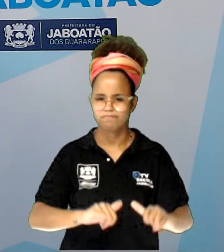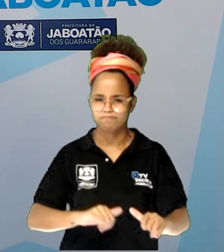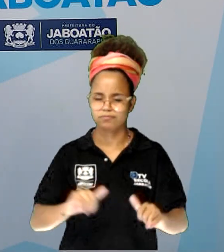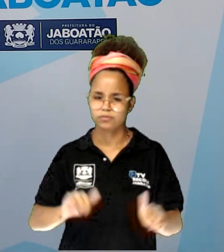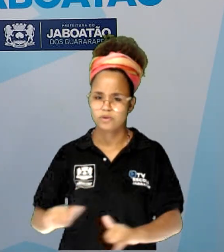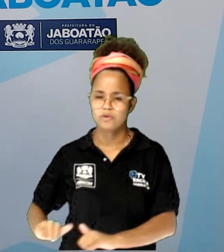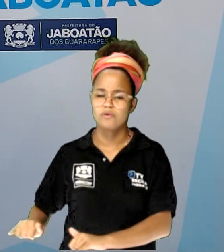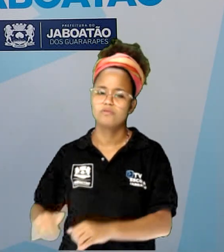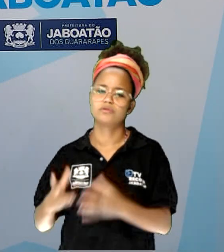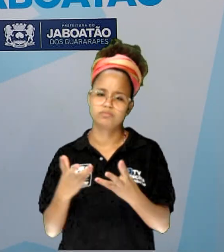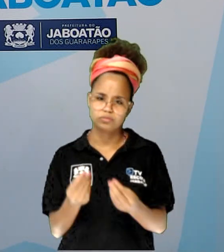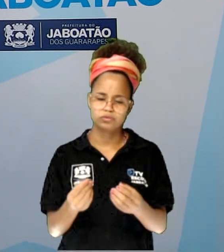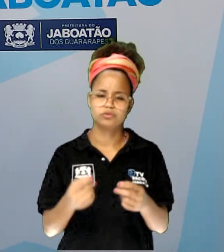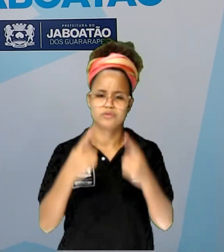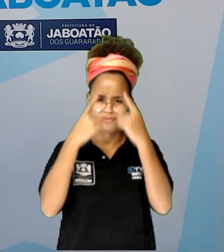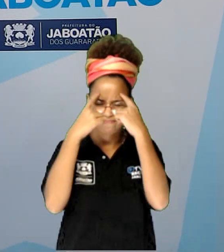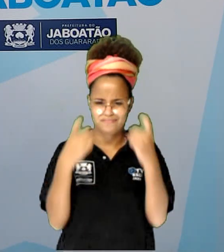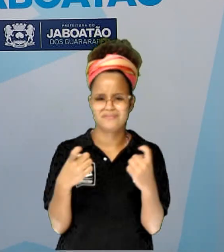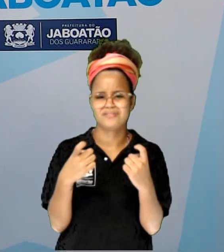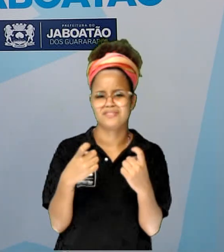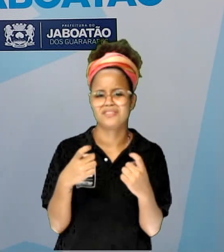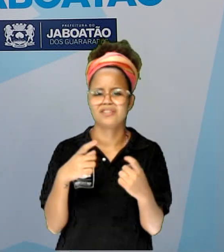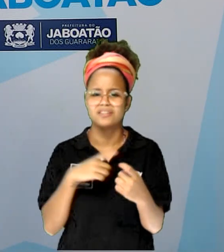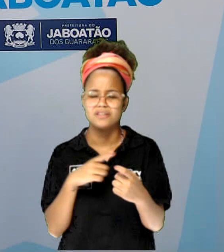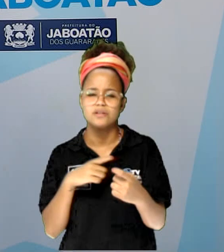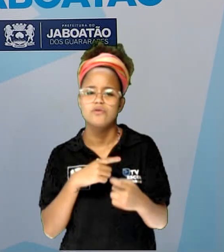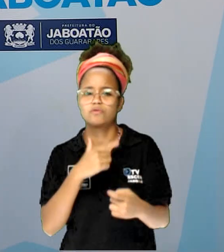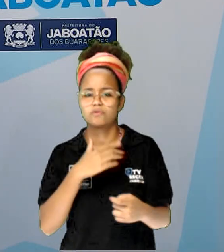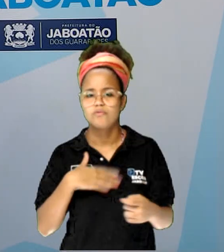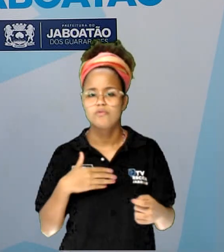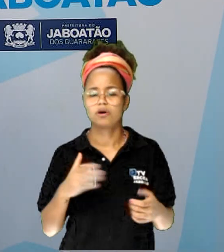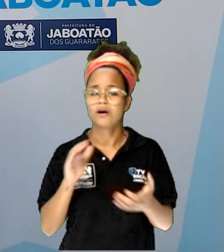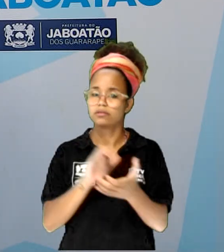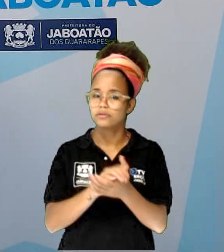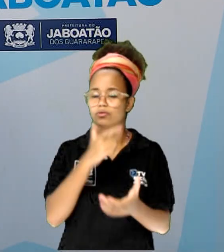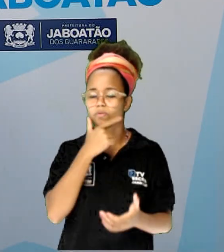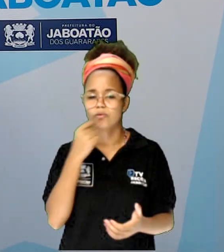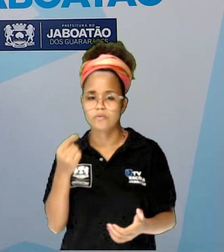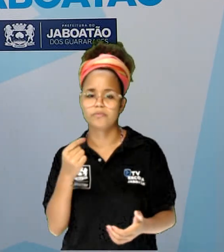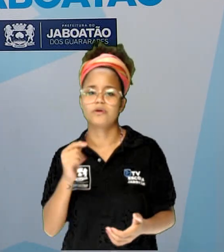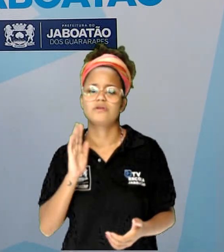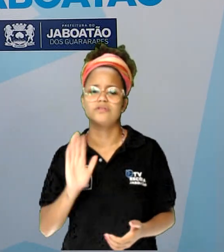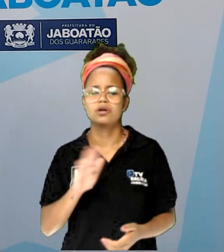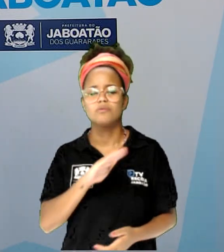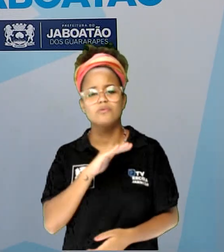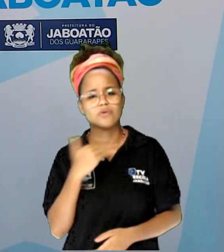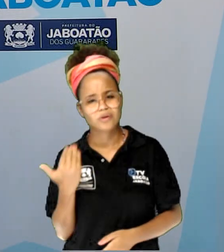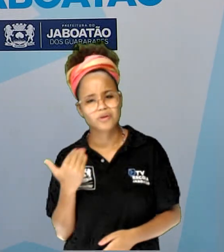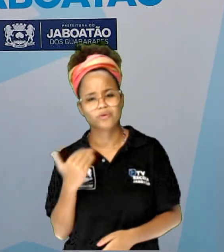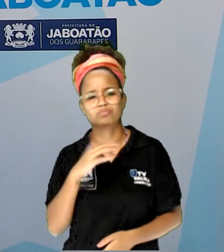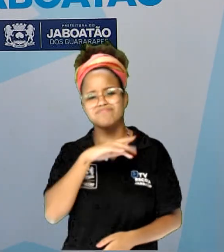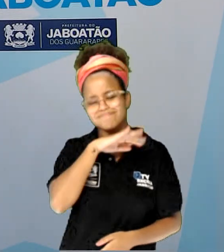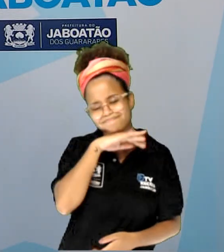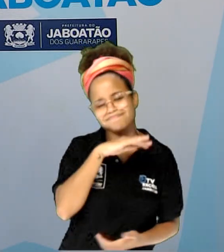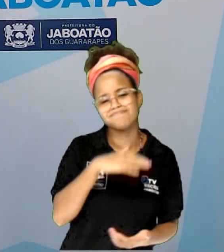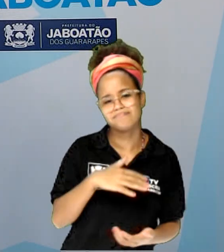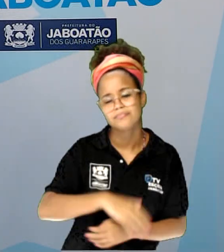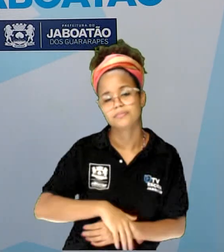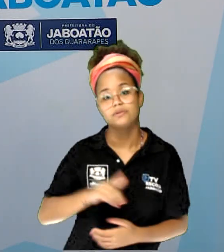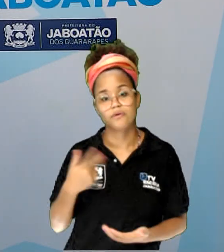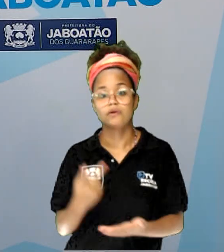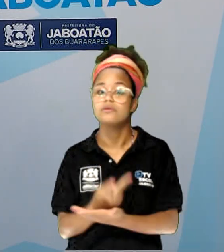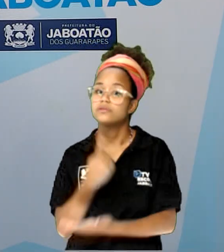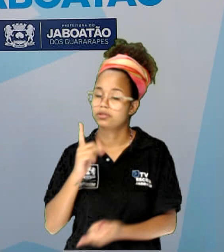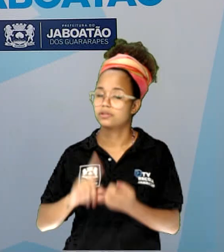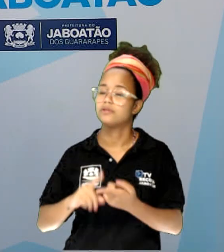Então, ela era envolvida com um homem que teve um final trágico. Muito provavelmente, podia se deduzir que isso também iria acontecer